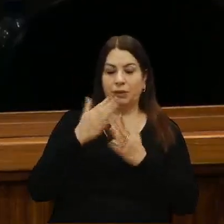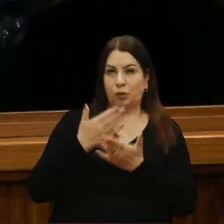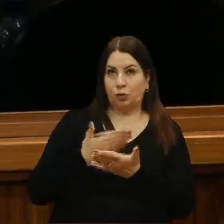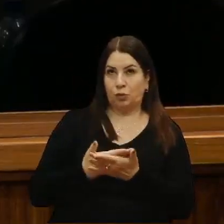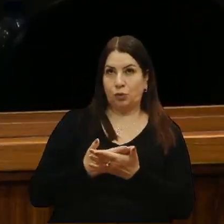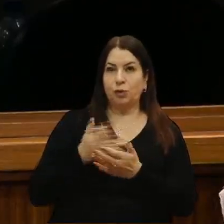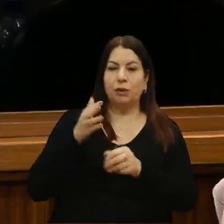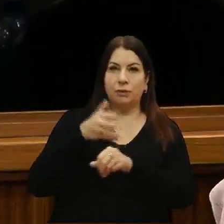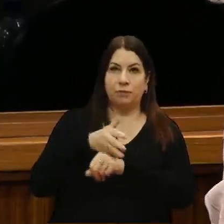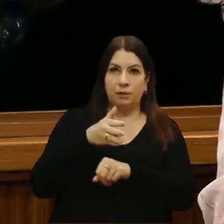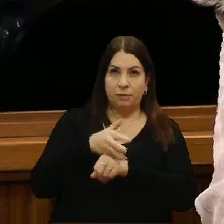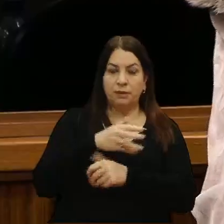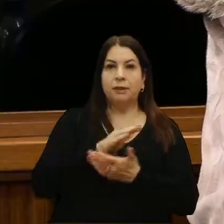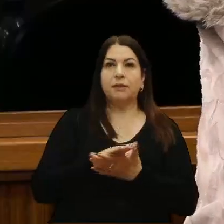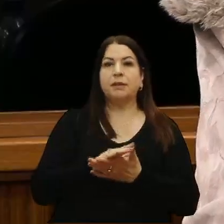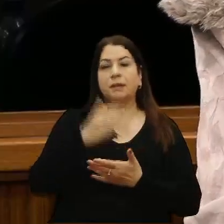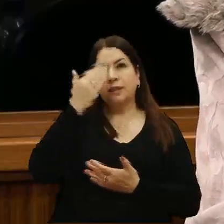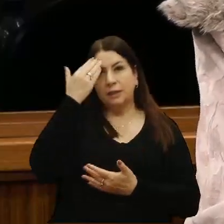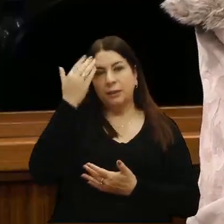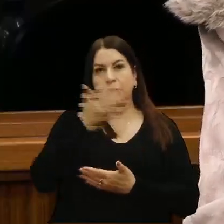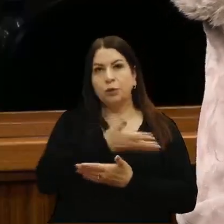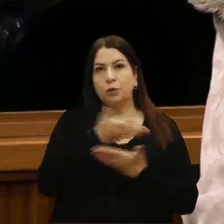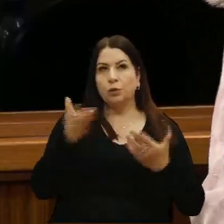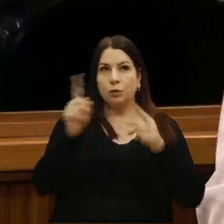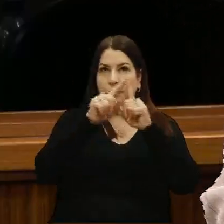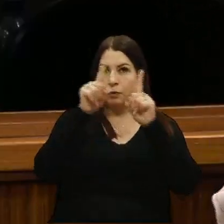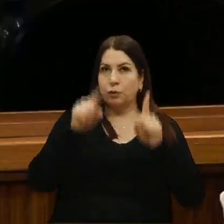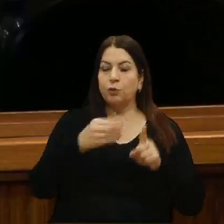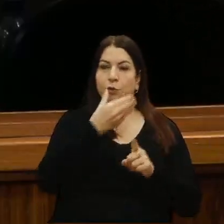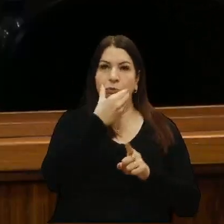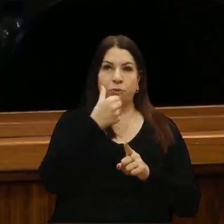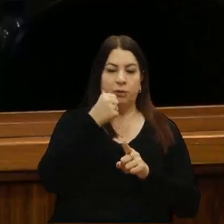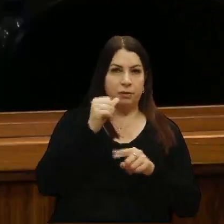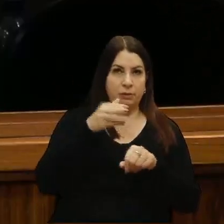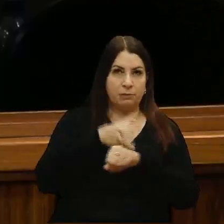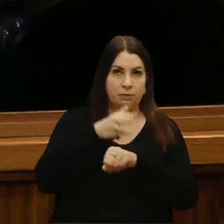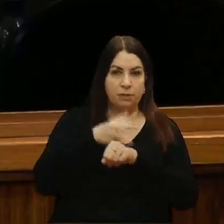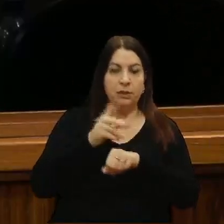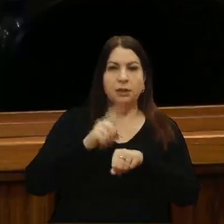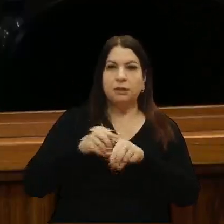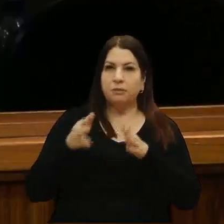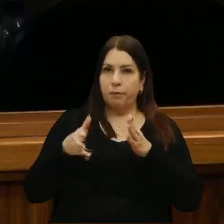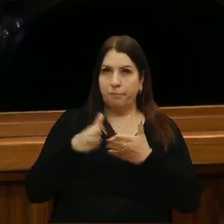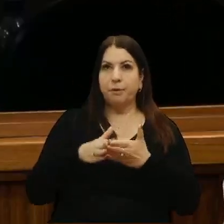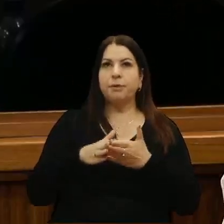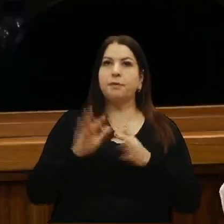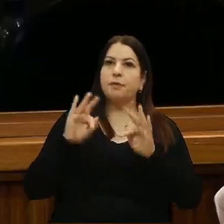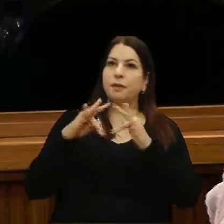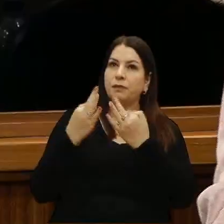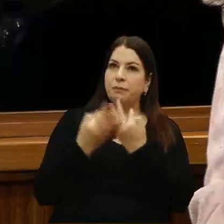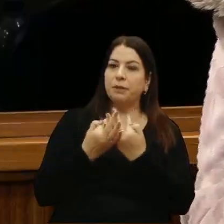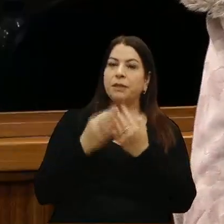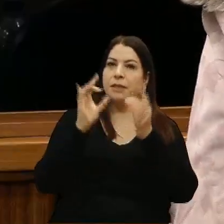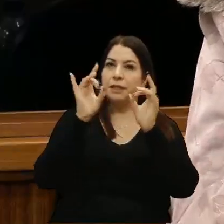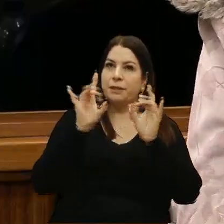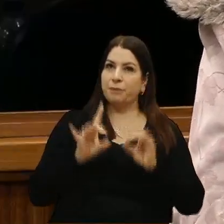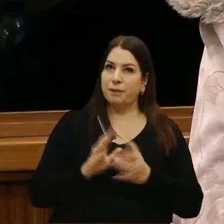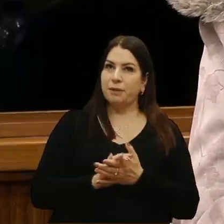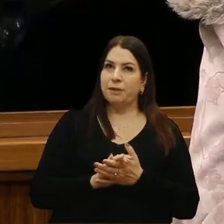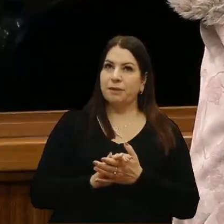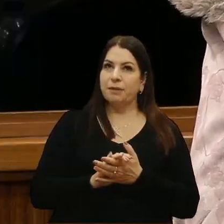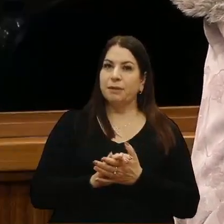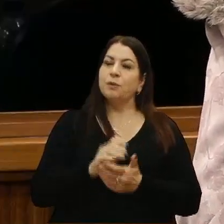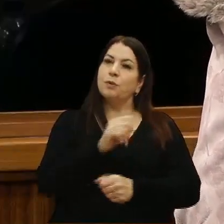que participaram, agradecer a todos os servidores, servidoras que participaram desse momento, às famílias e especialmente